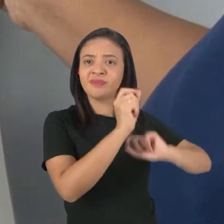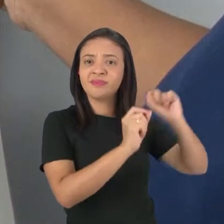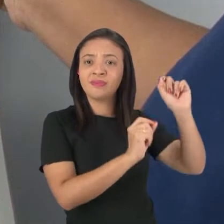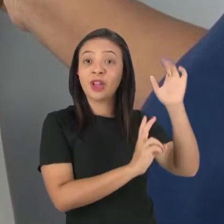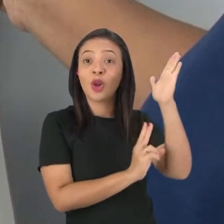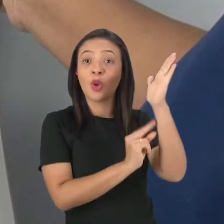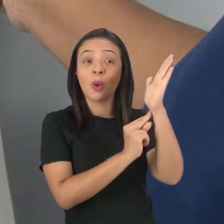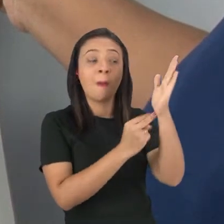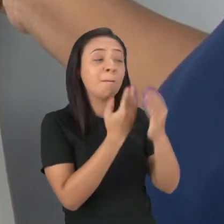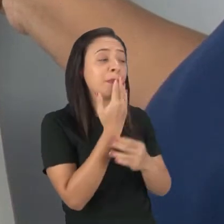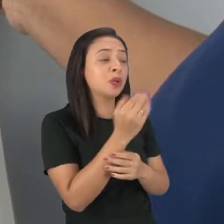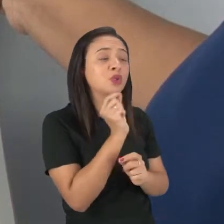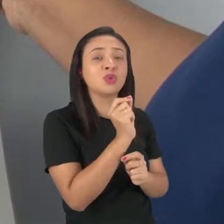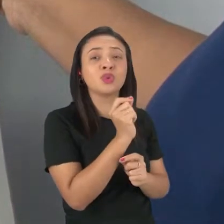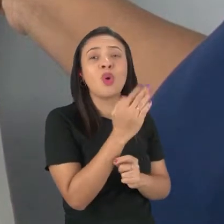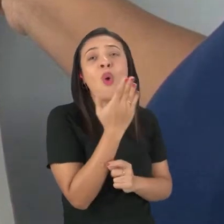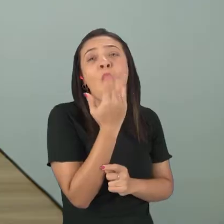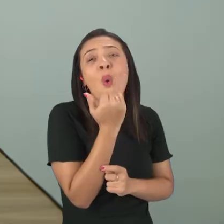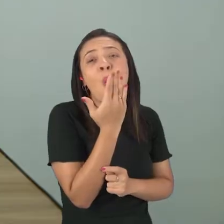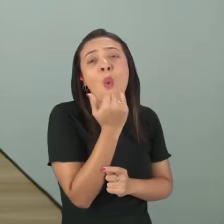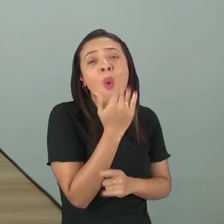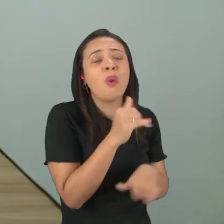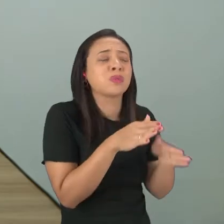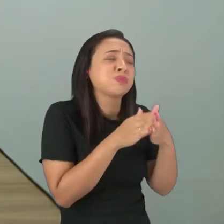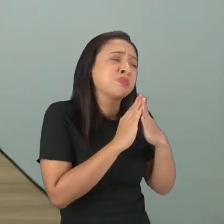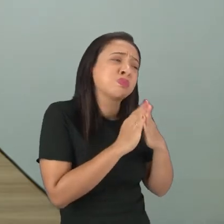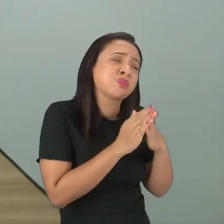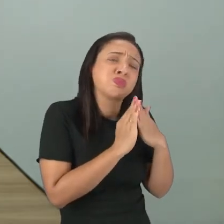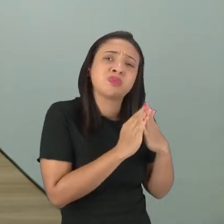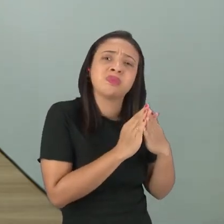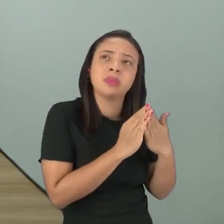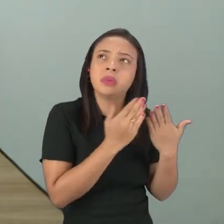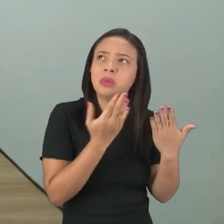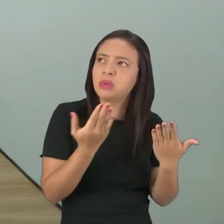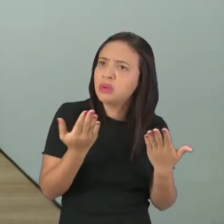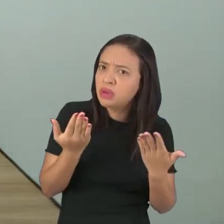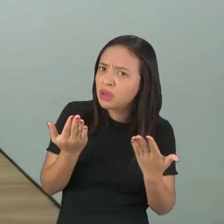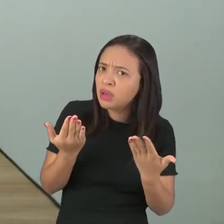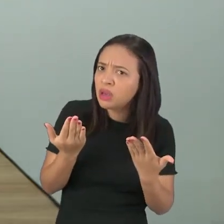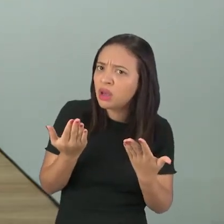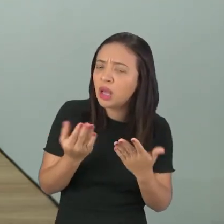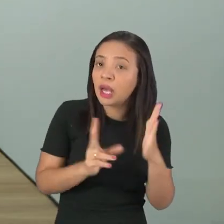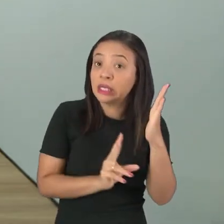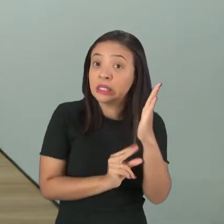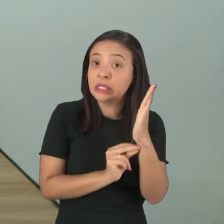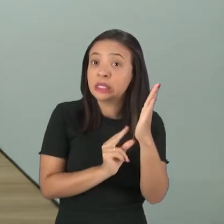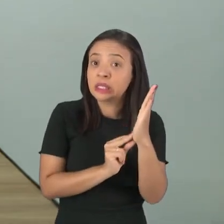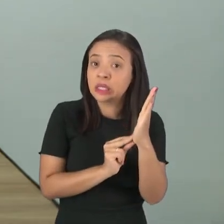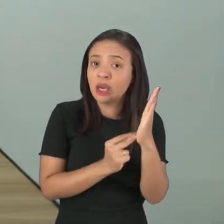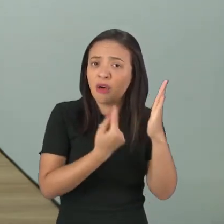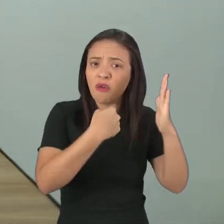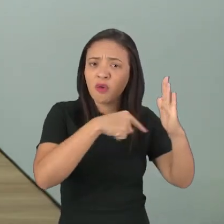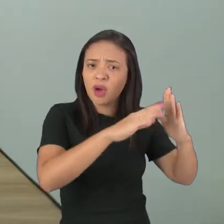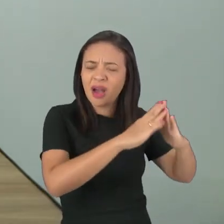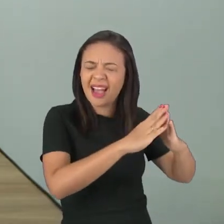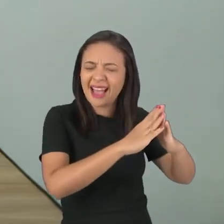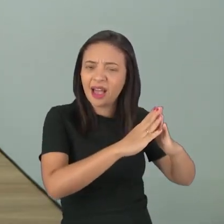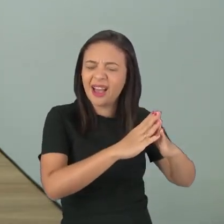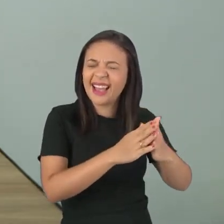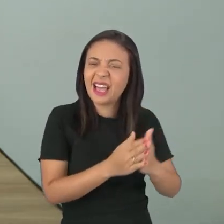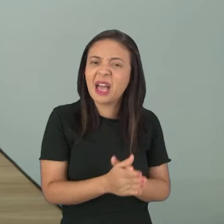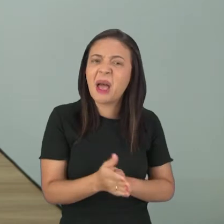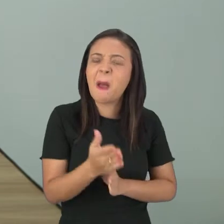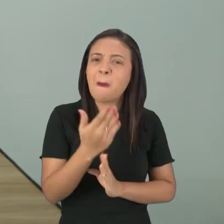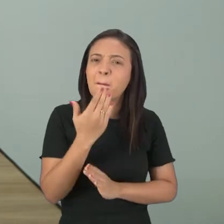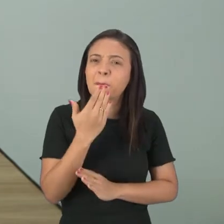pedir que ele desce o que comer o que será que a cigarra foi a casa da